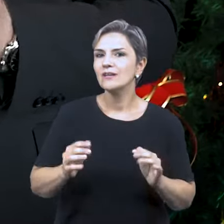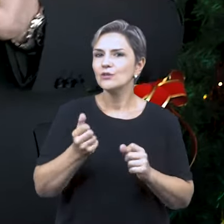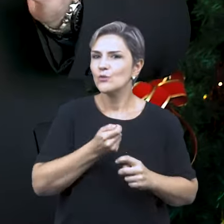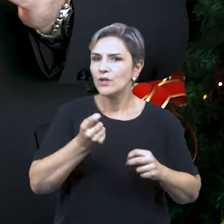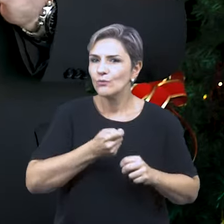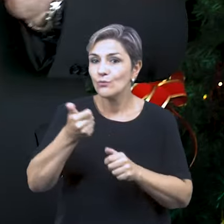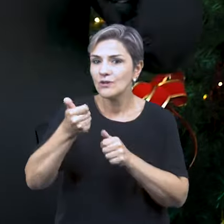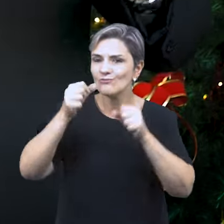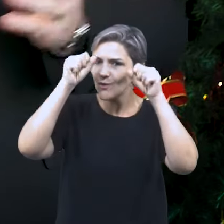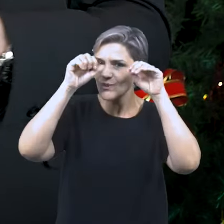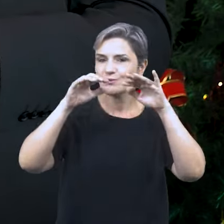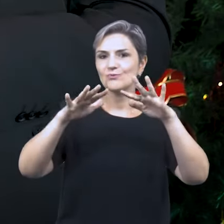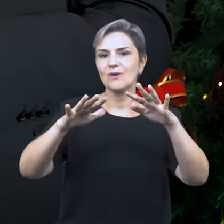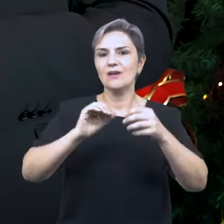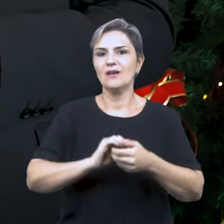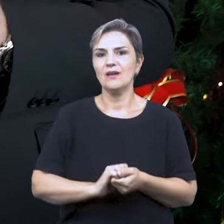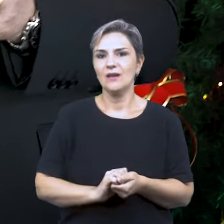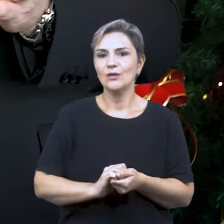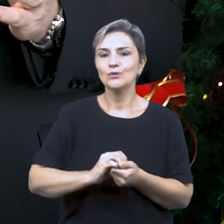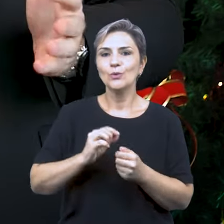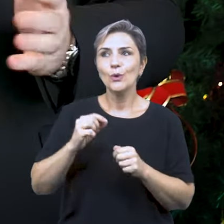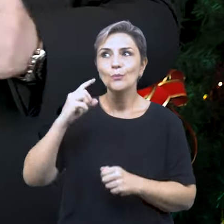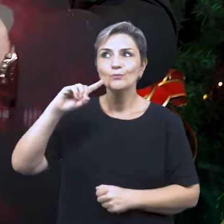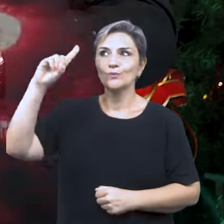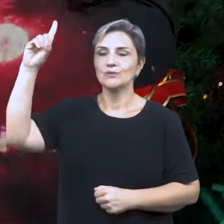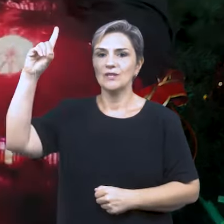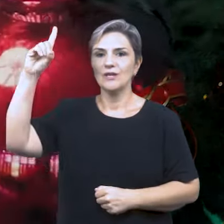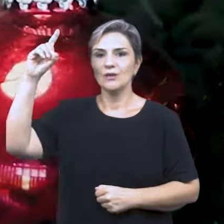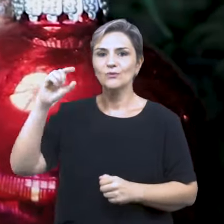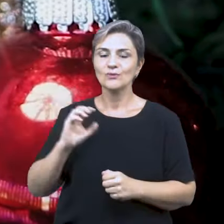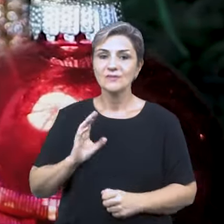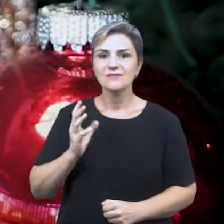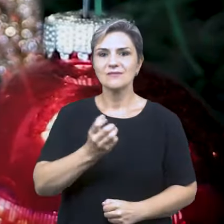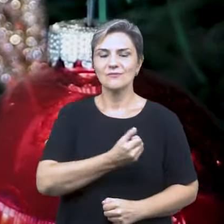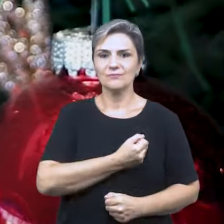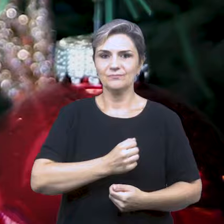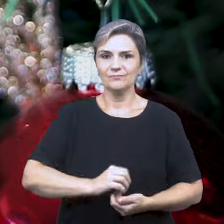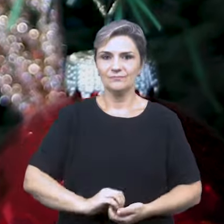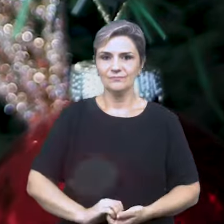e um ano novo ricamente abençoado pelo nosso Deus e Redentor.